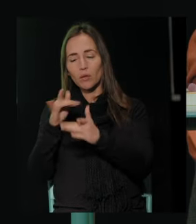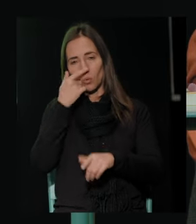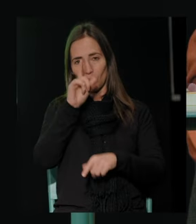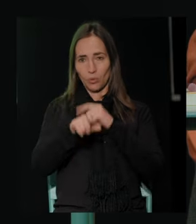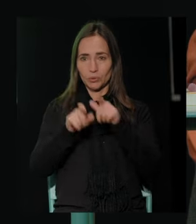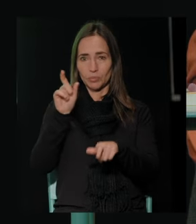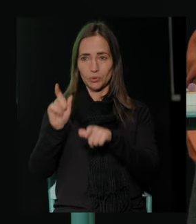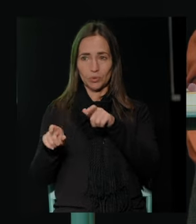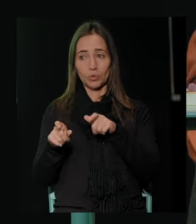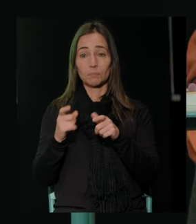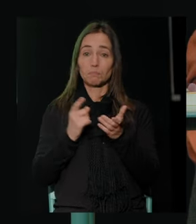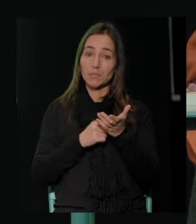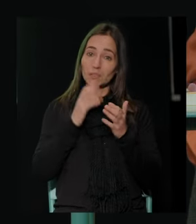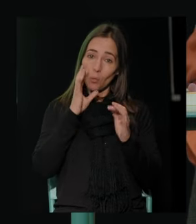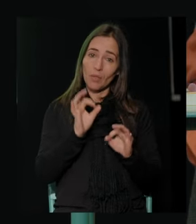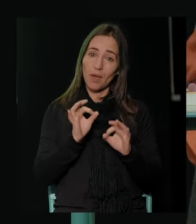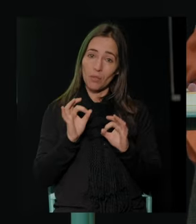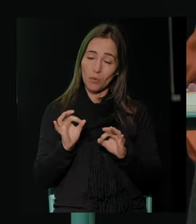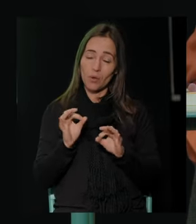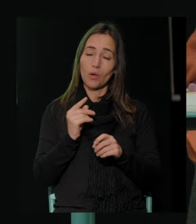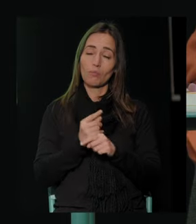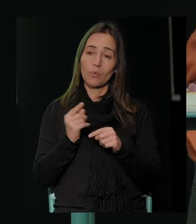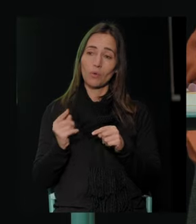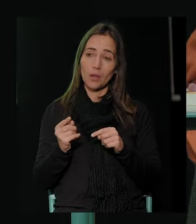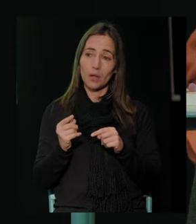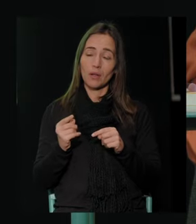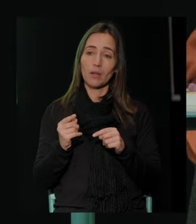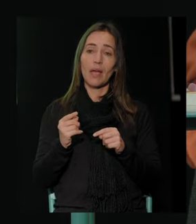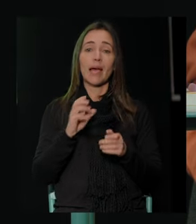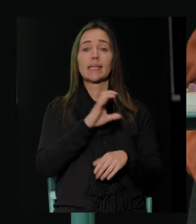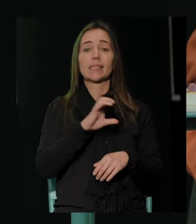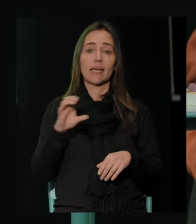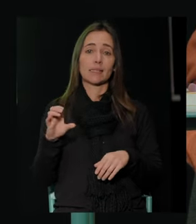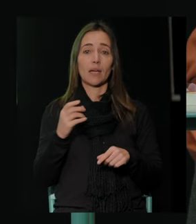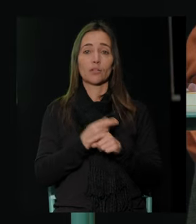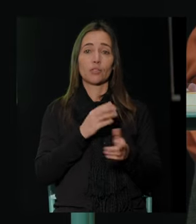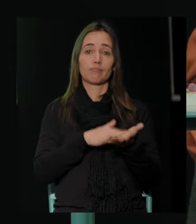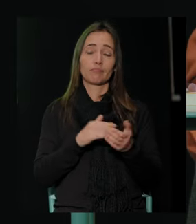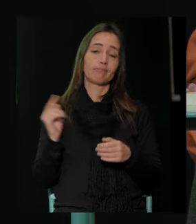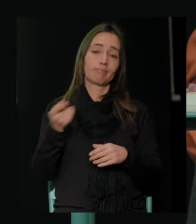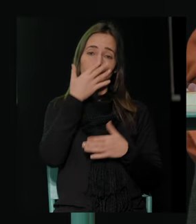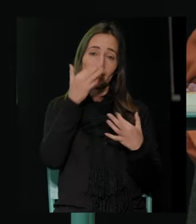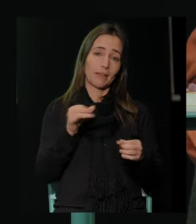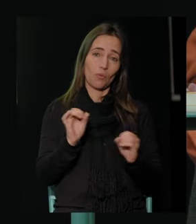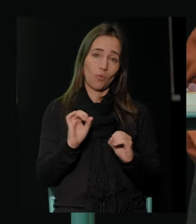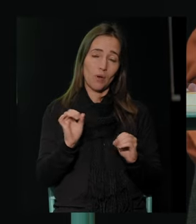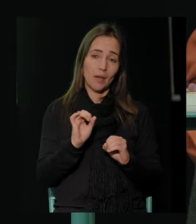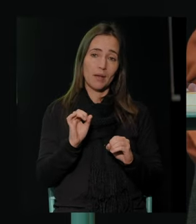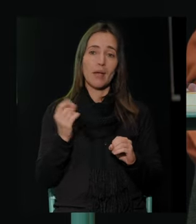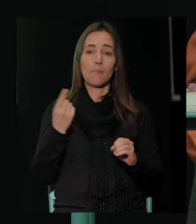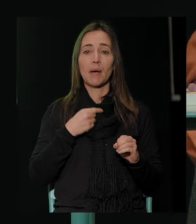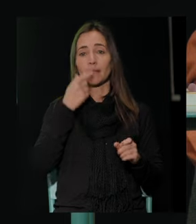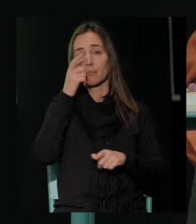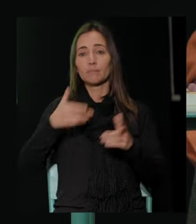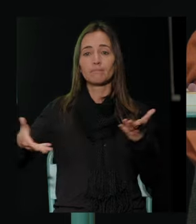ser com algum cuidado, porque os factos e a ciência não vão convencer ninguém. E temos que conviver com as